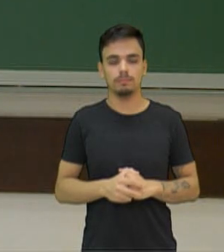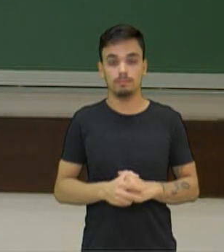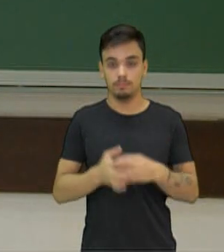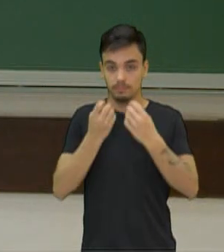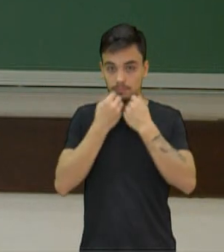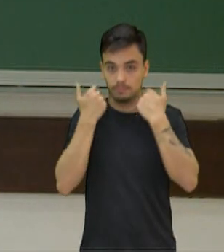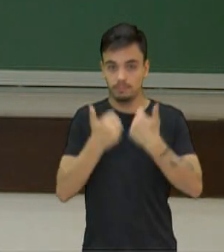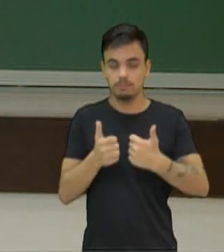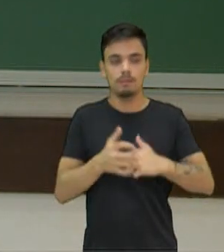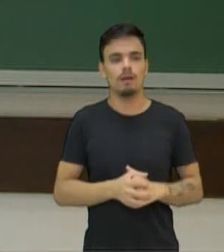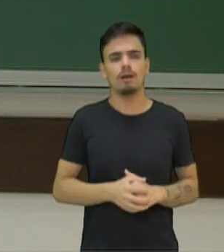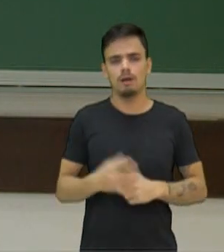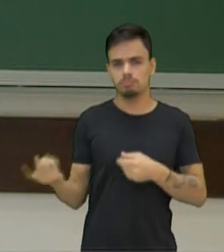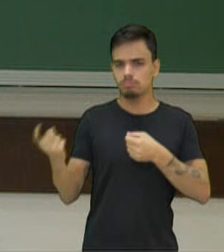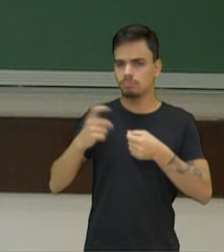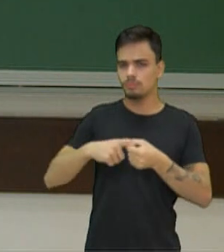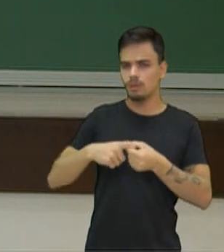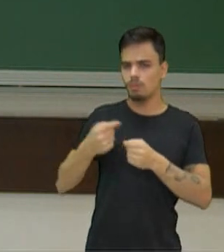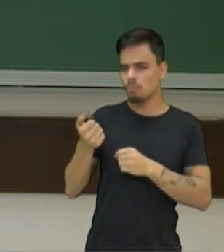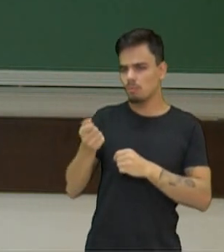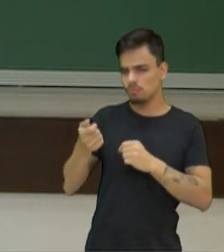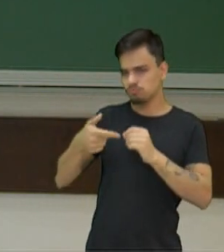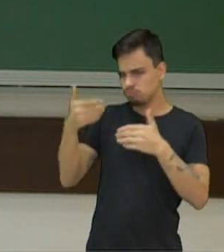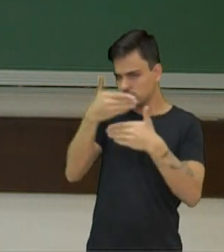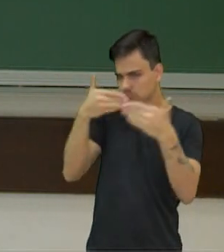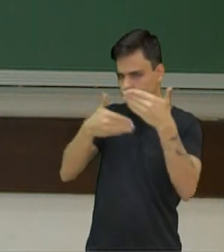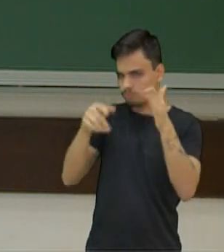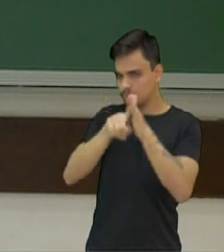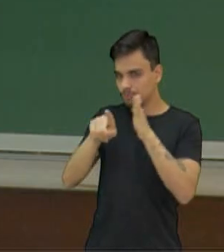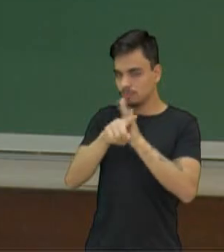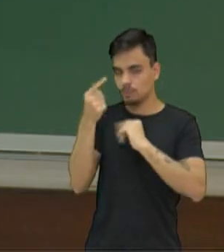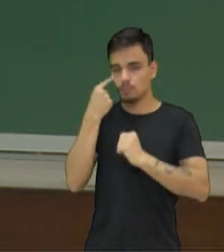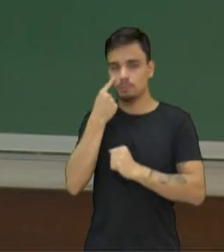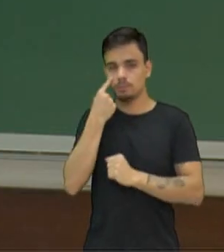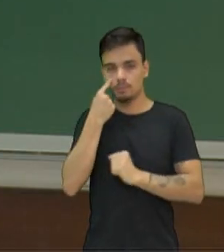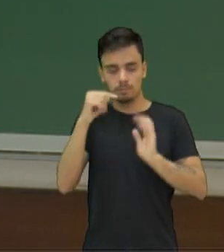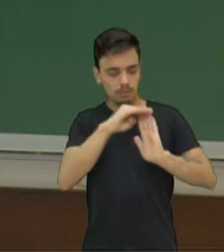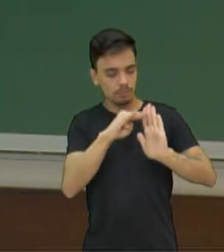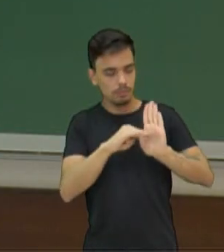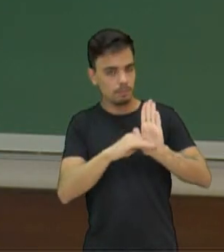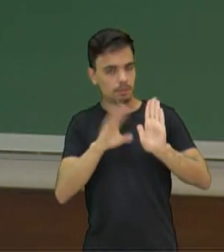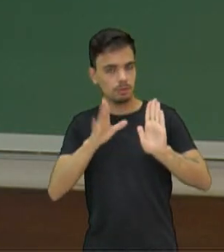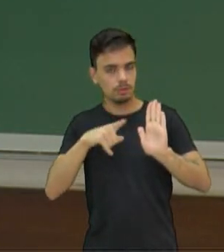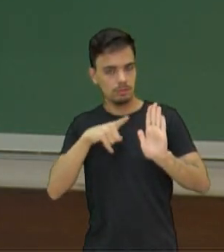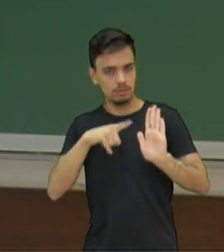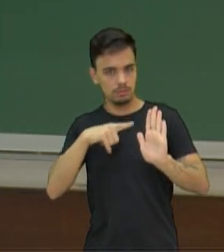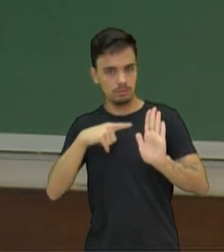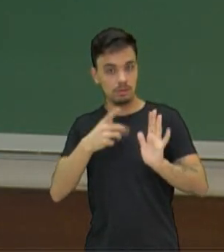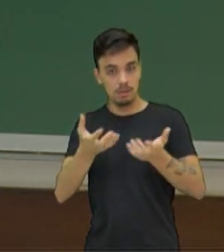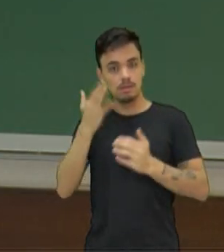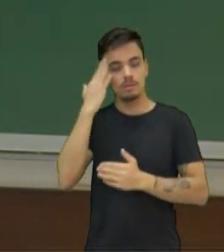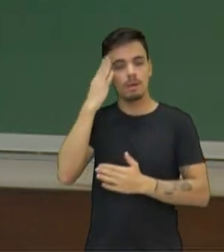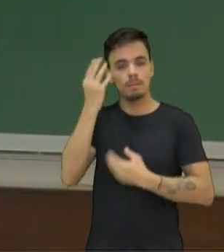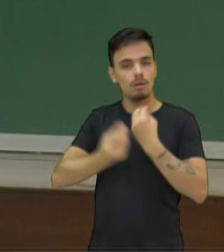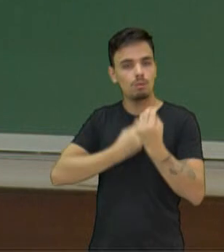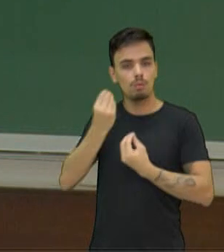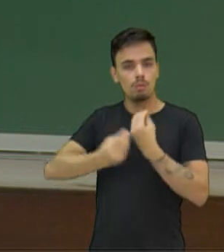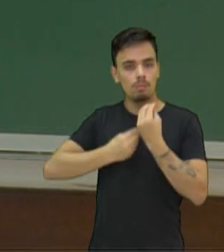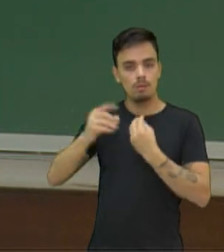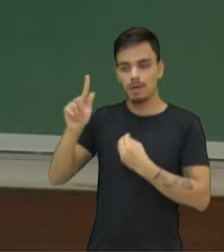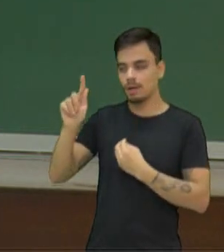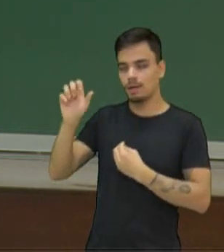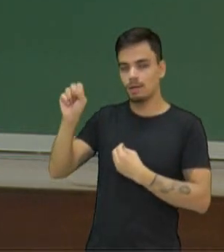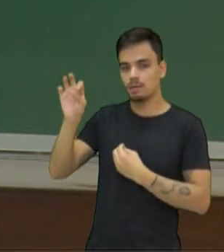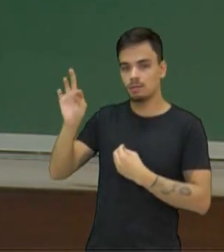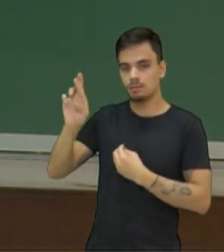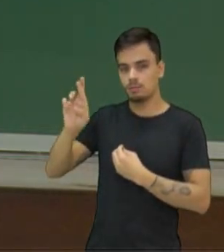Muito bem, gente. Deixa eu retornar um pouquinho aqui na pergunta, né? As etapas, então, que a gente quer saber, na parte de gastrulação, ocorre